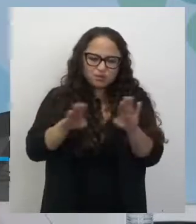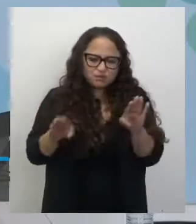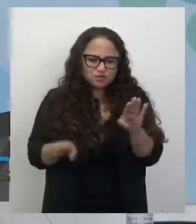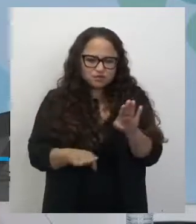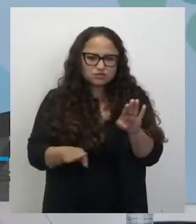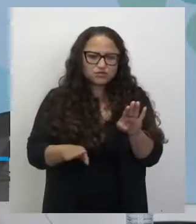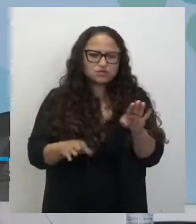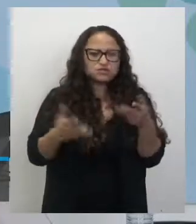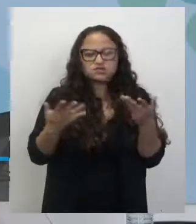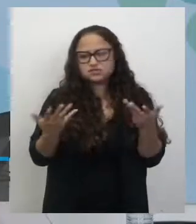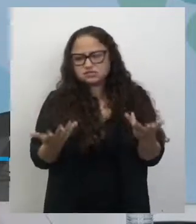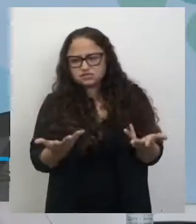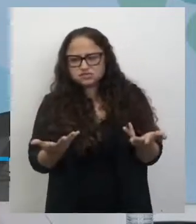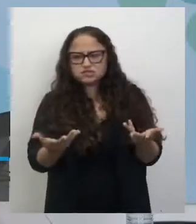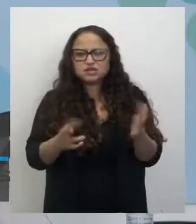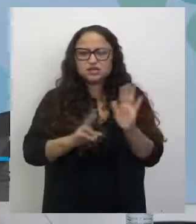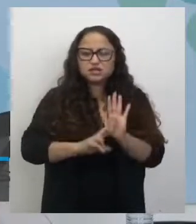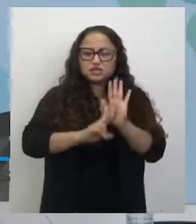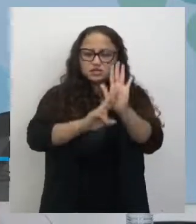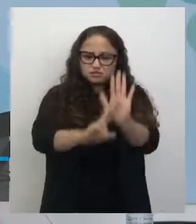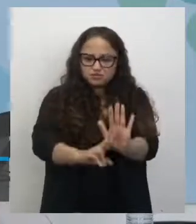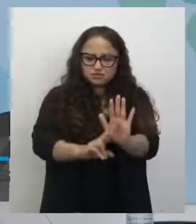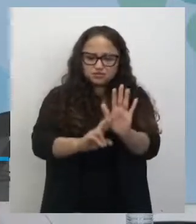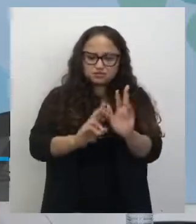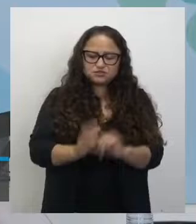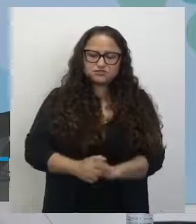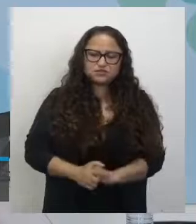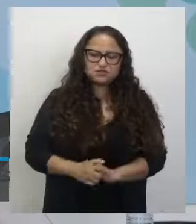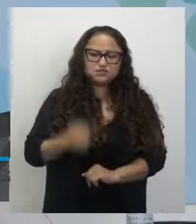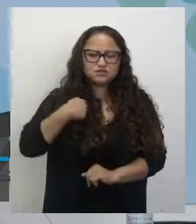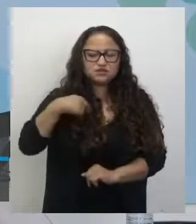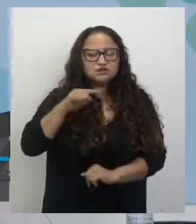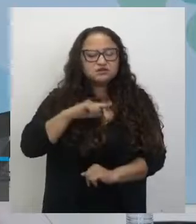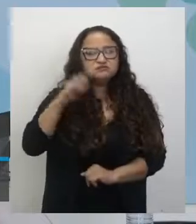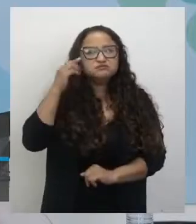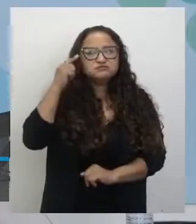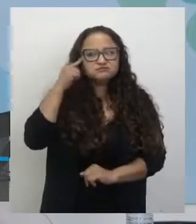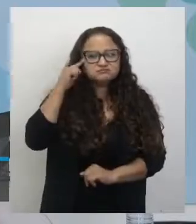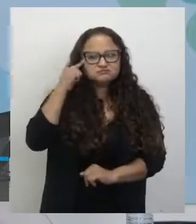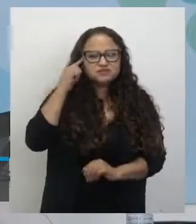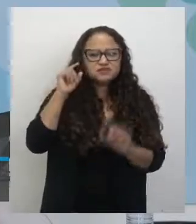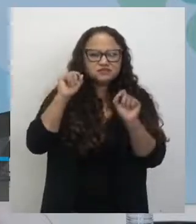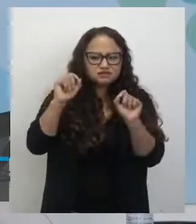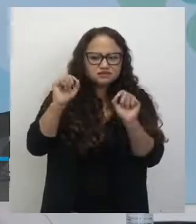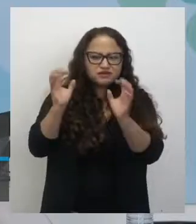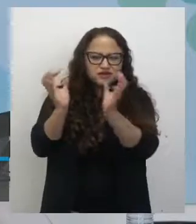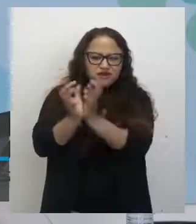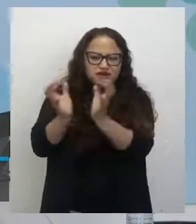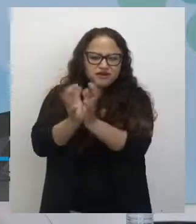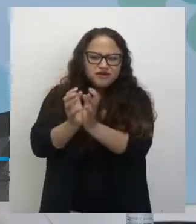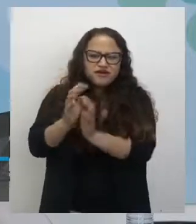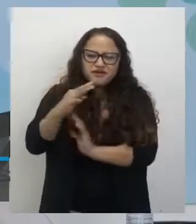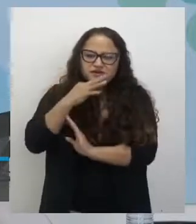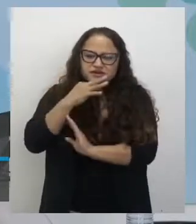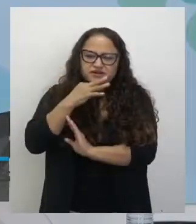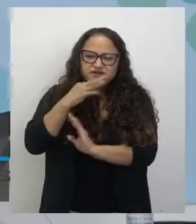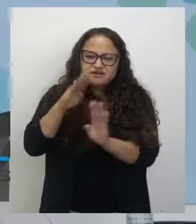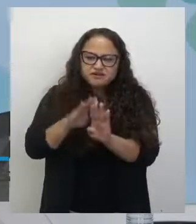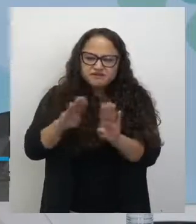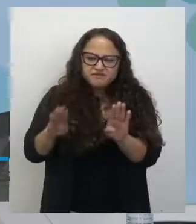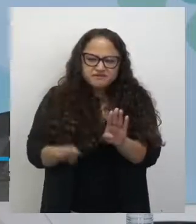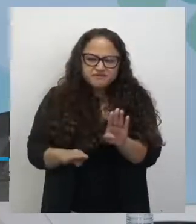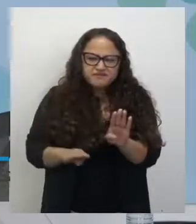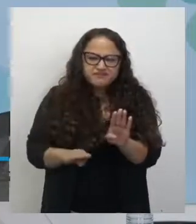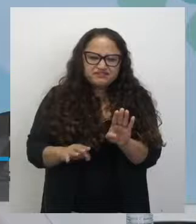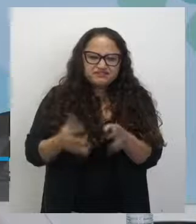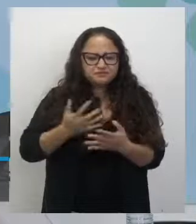falar sobre representatividade, né? Eu entendo que os grupos que são conhecidos como minorias, muitos deles